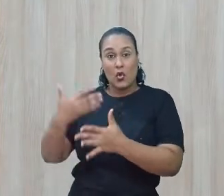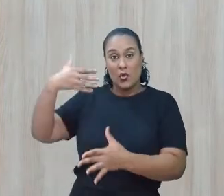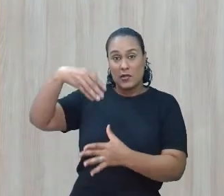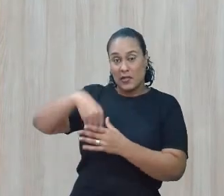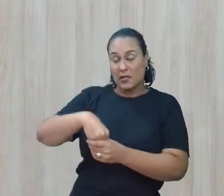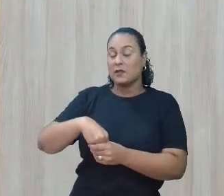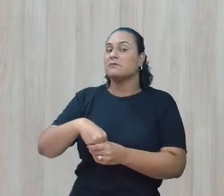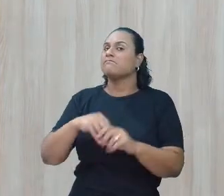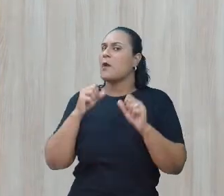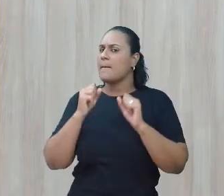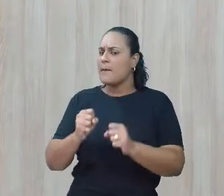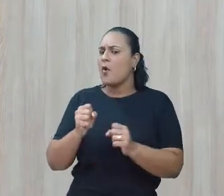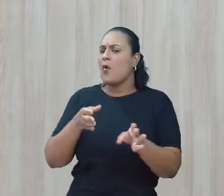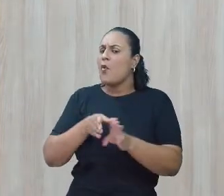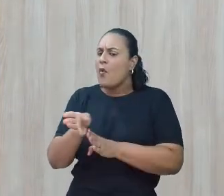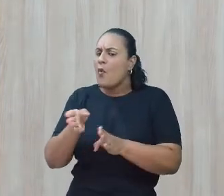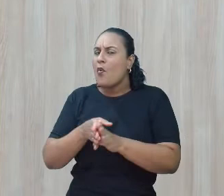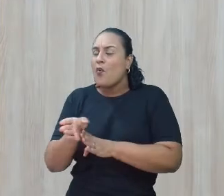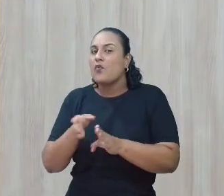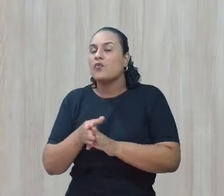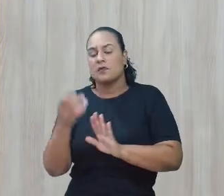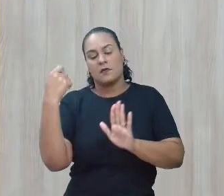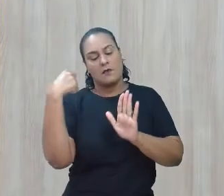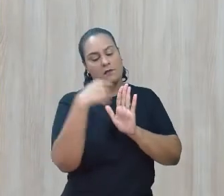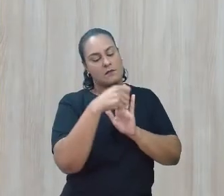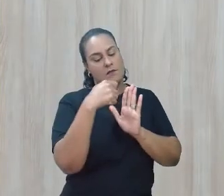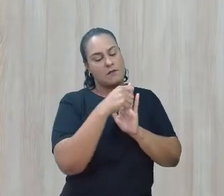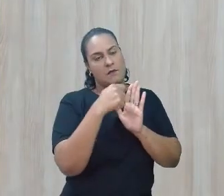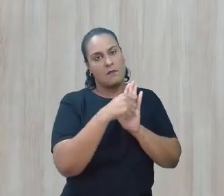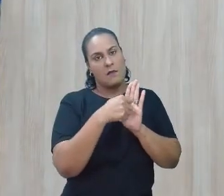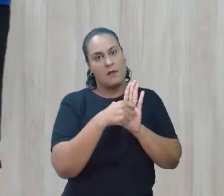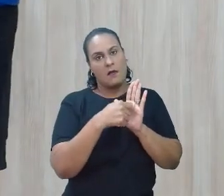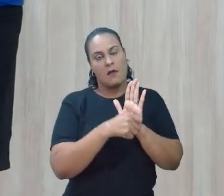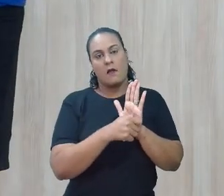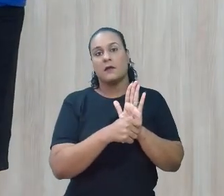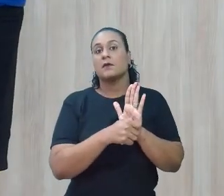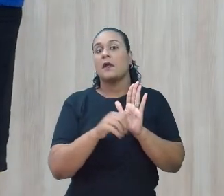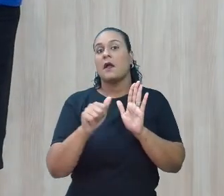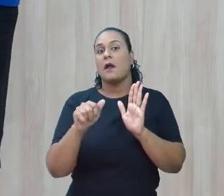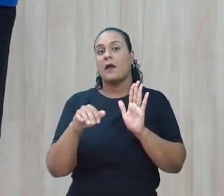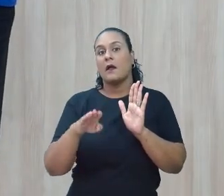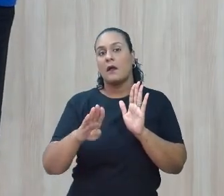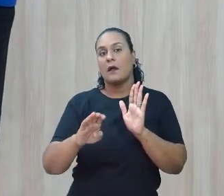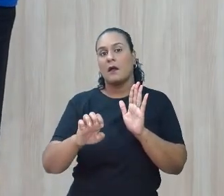você pode sugerir uma produção de uma carta aberta, que seria